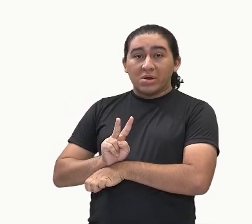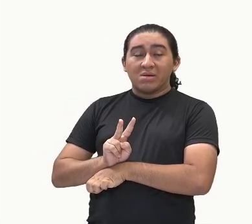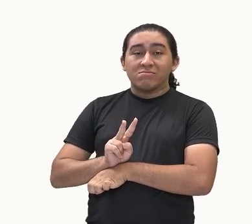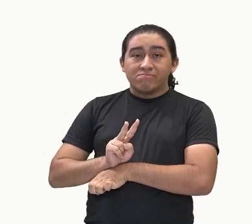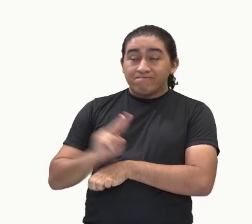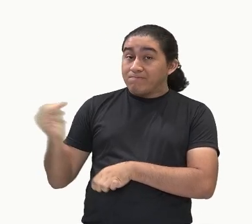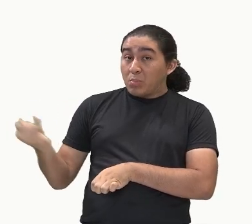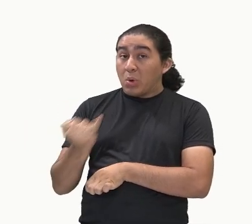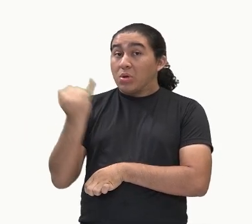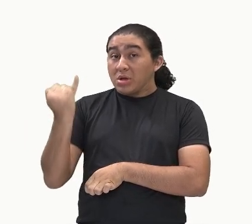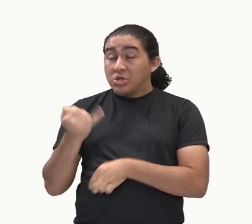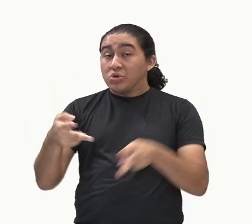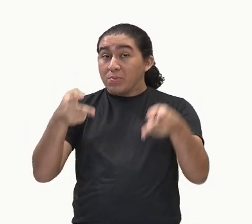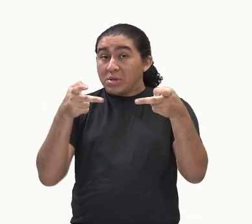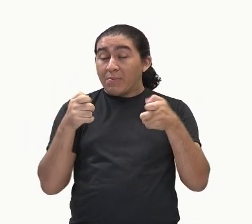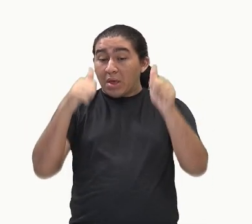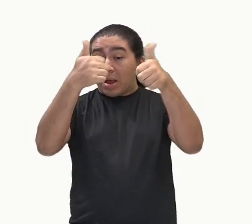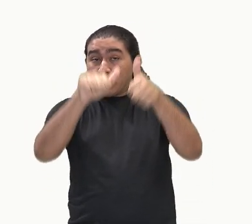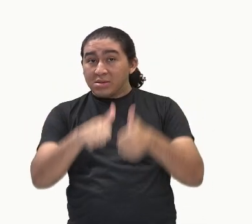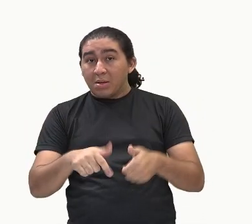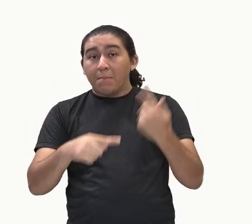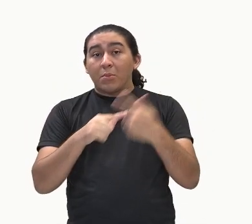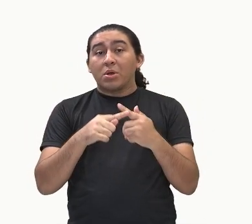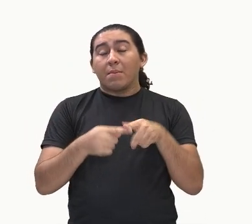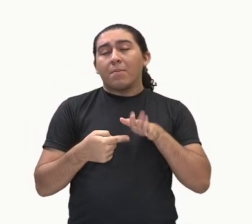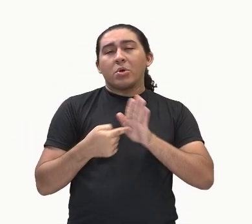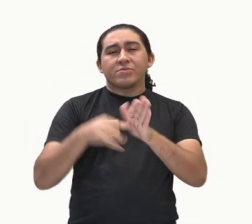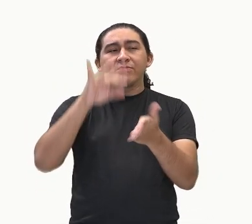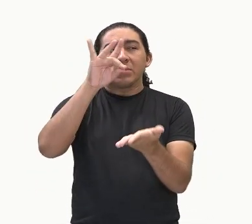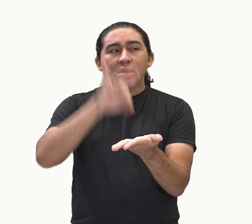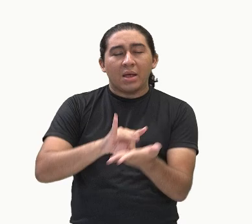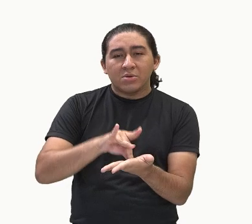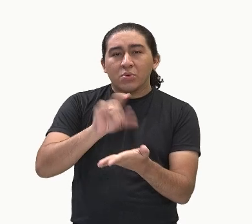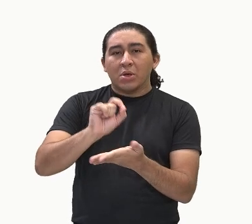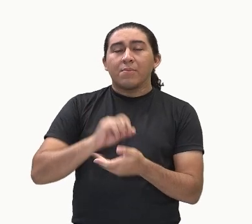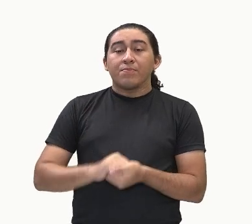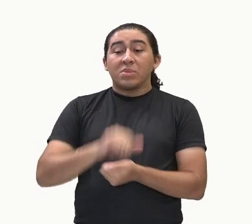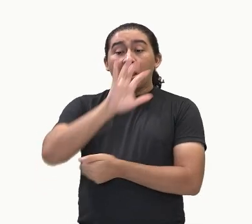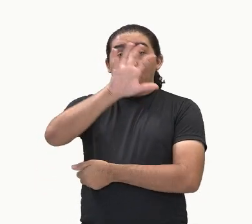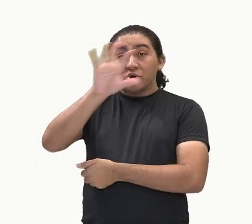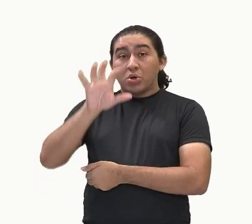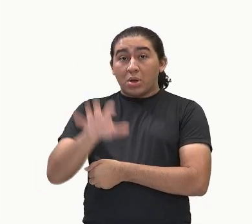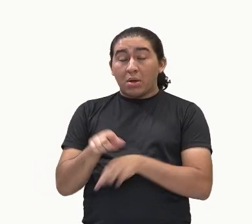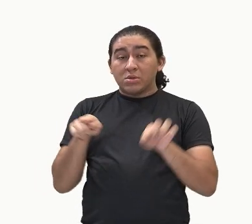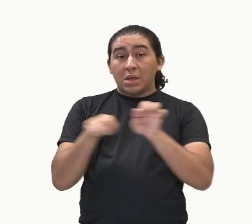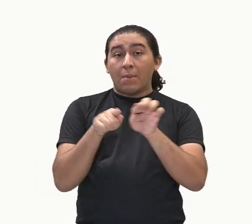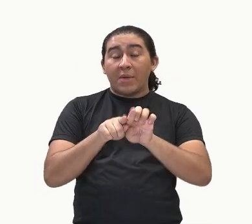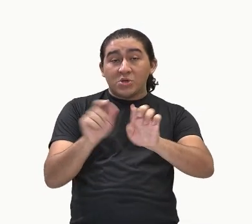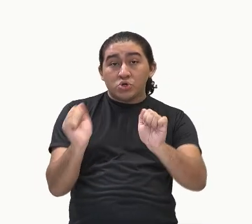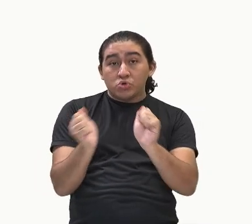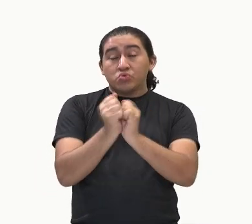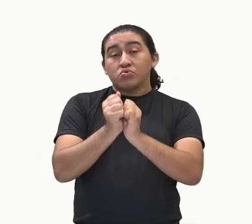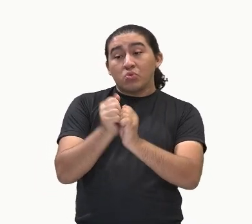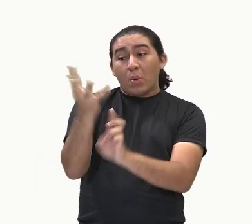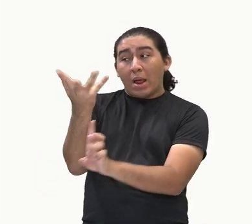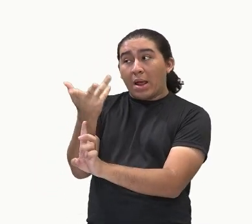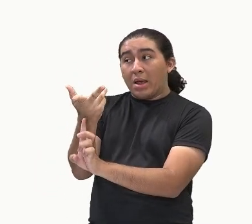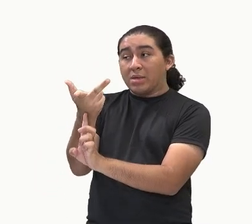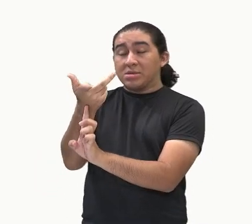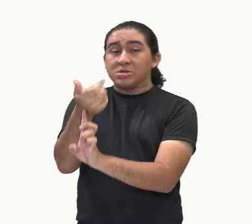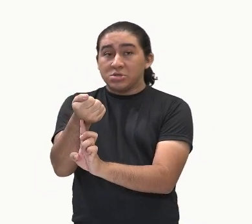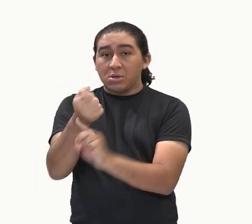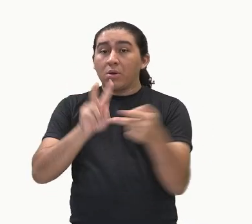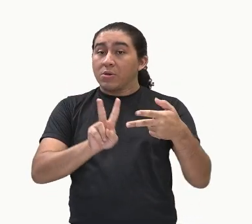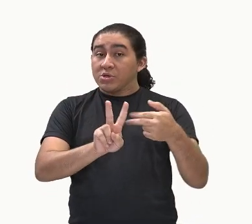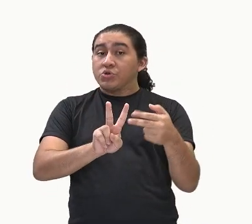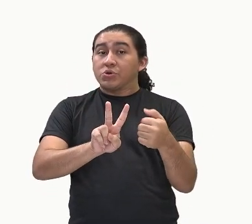forte, pois vem trazer a questão realmente regional junto com artistas indígenas.